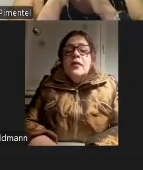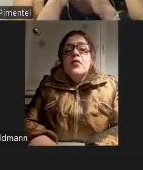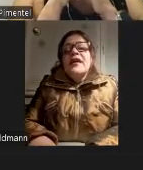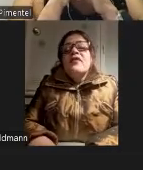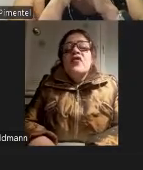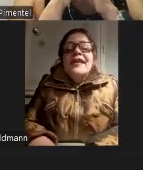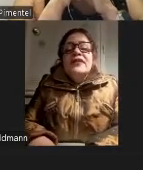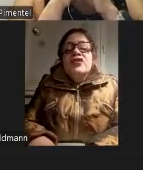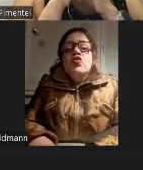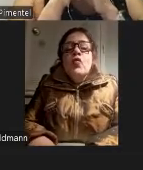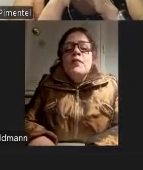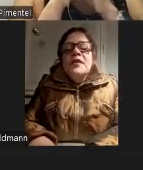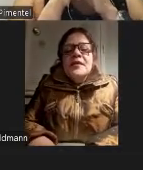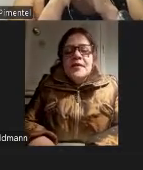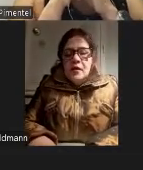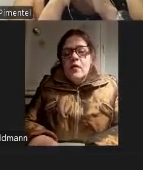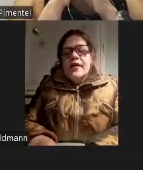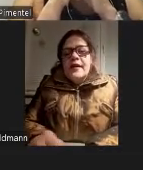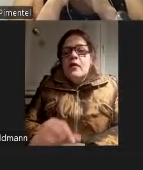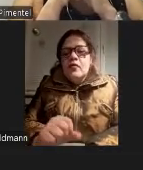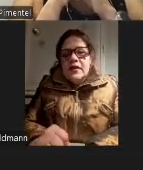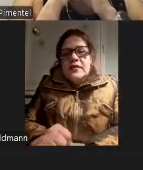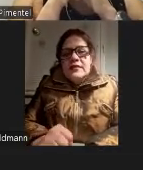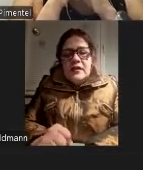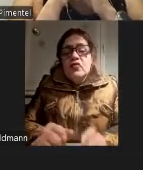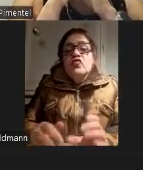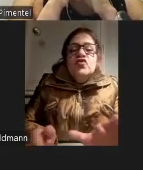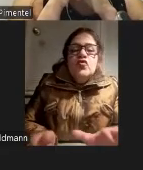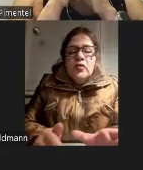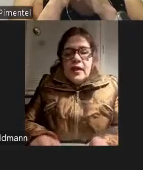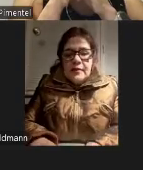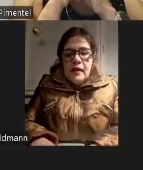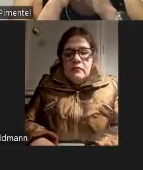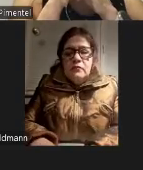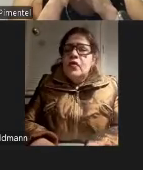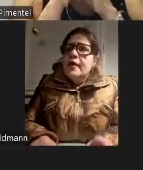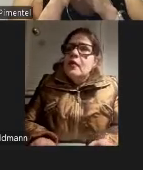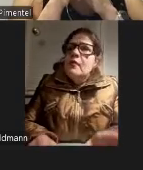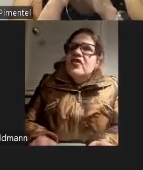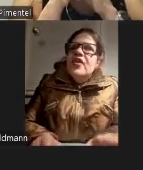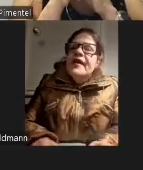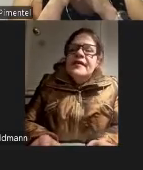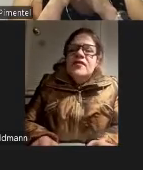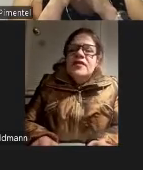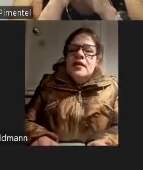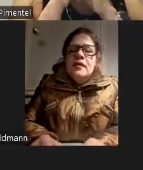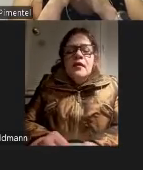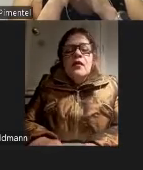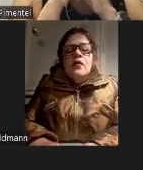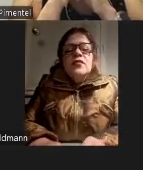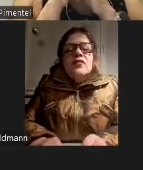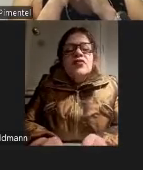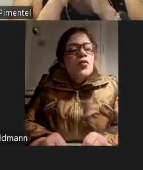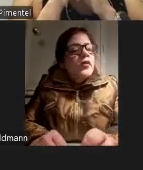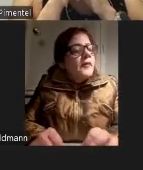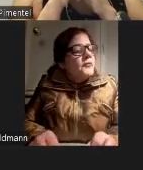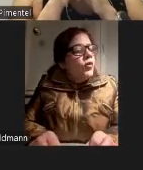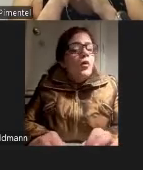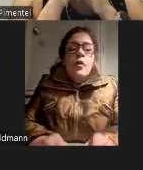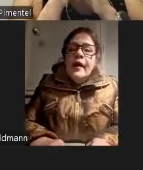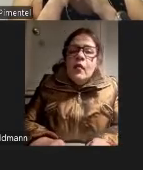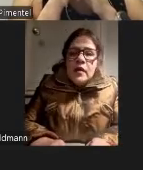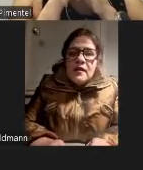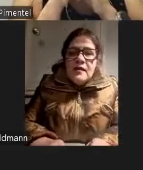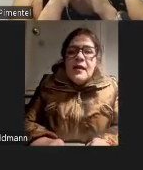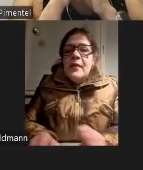a ver do que, por que que eu vou querer descobrir o que é que acontece dentro do sono de cada um? Por que não bastaria dizer, o seu sono é